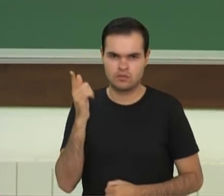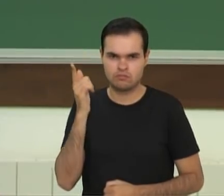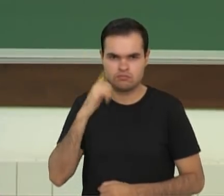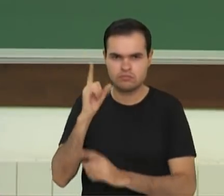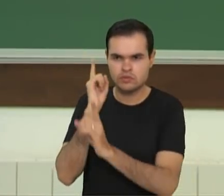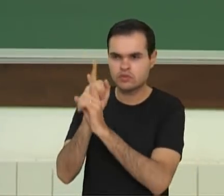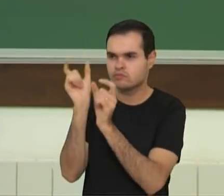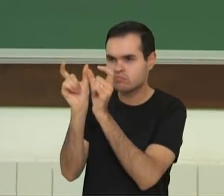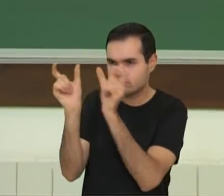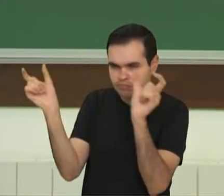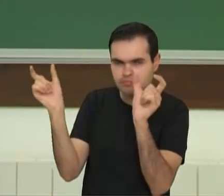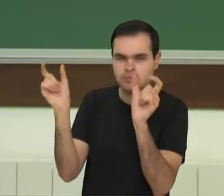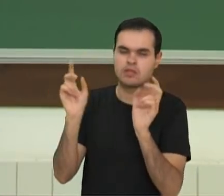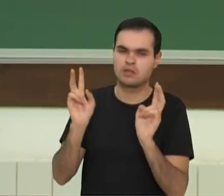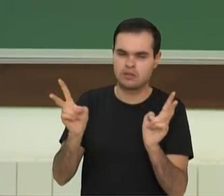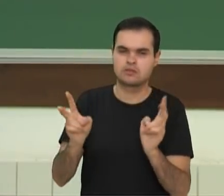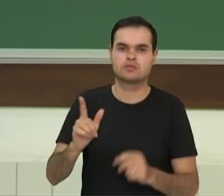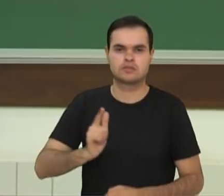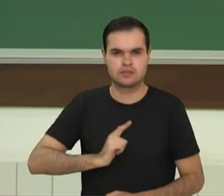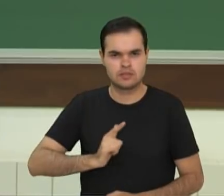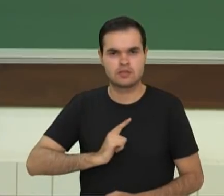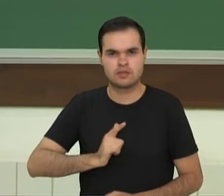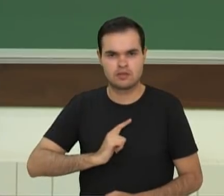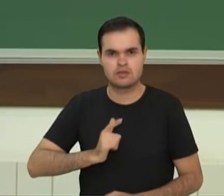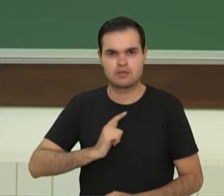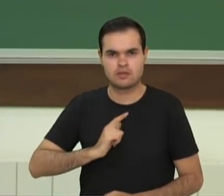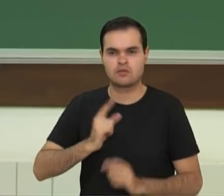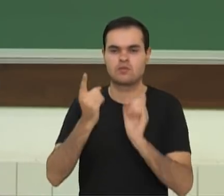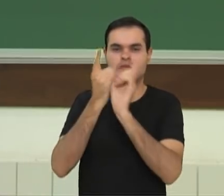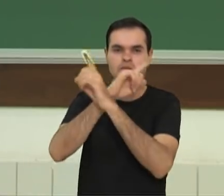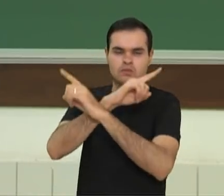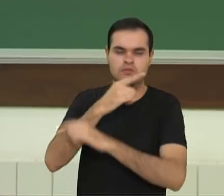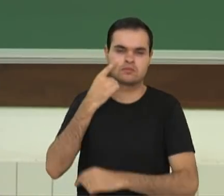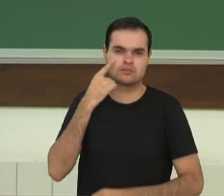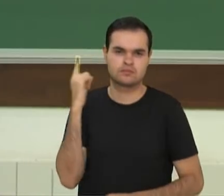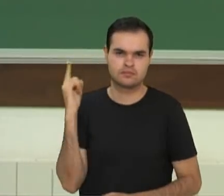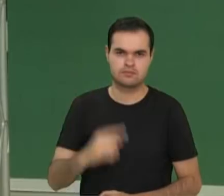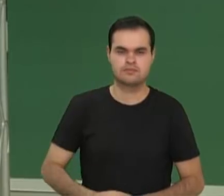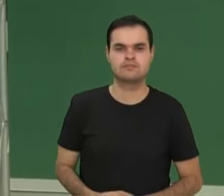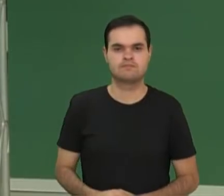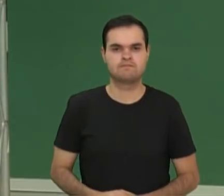expressões, é bem isso que temos. Temos expressões opostas. Veja só.